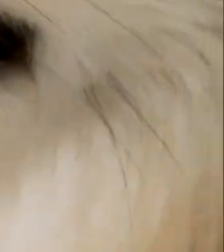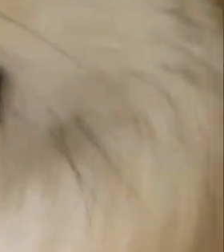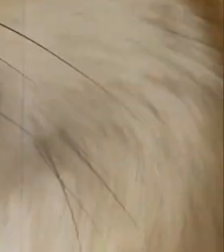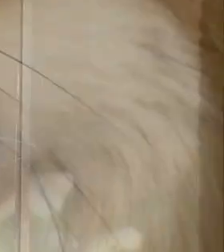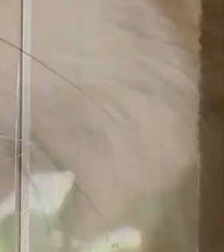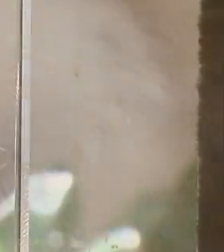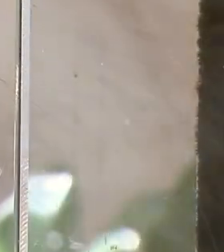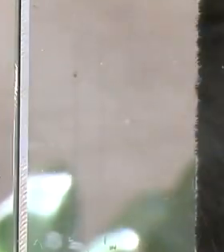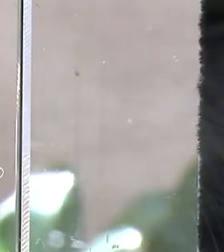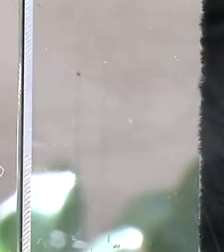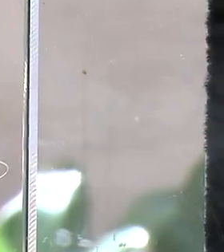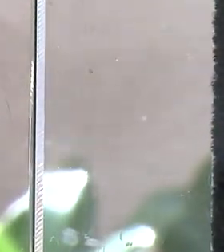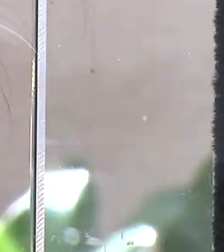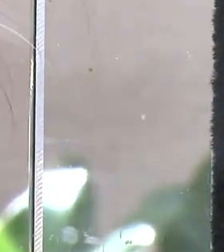Legenda